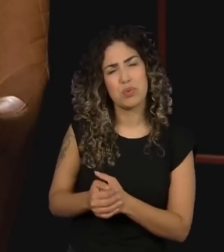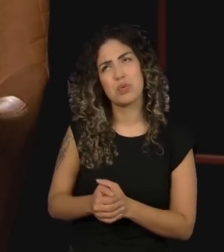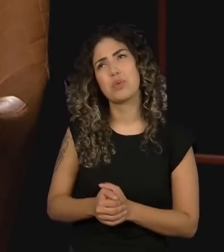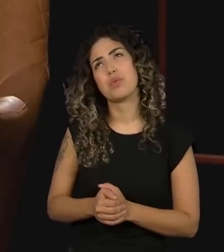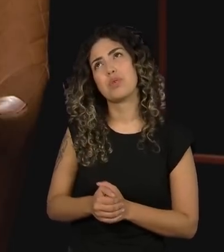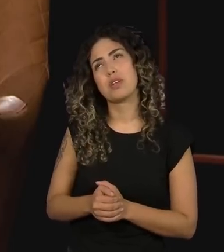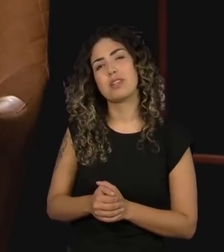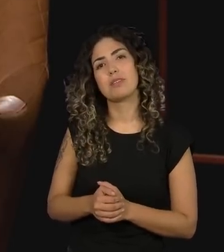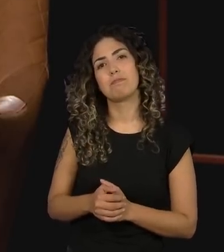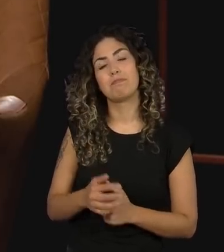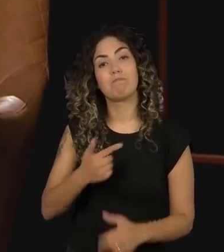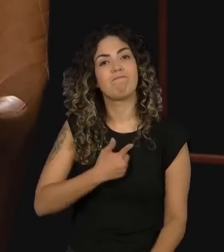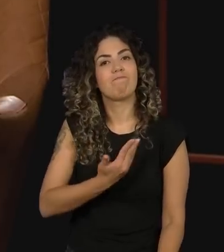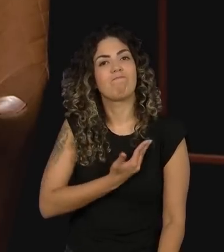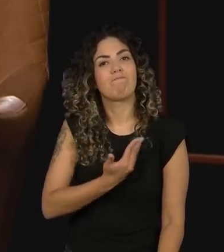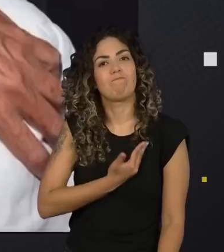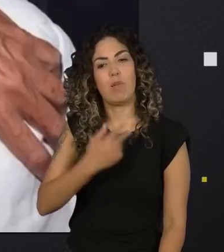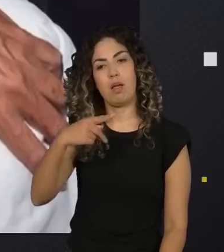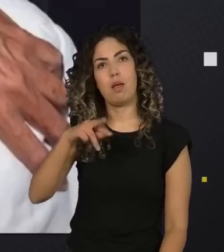Sou bem amiga da Priscila.